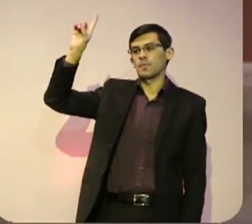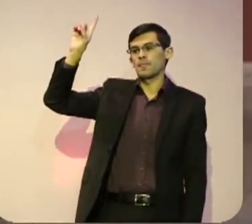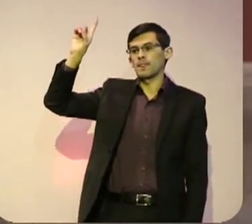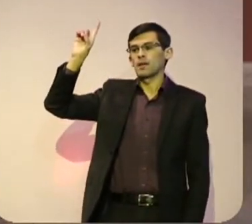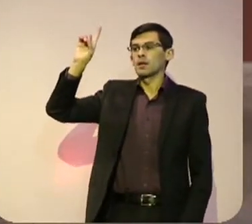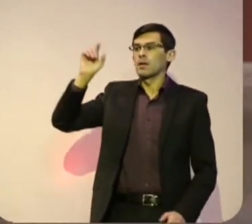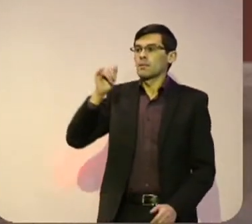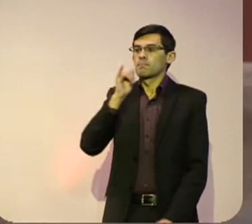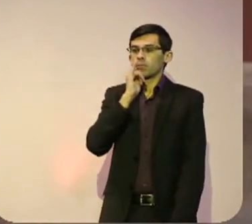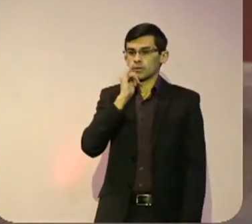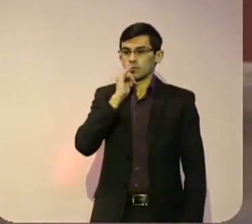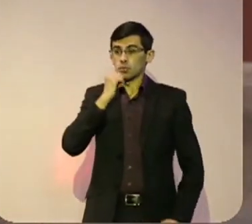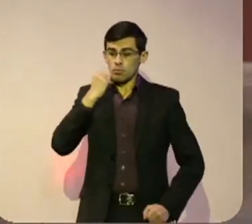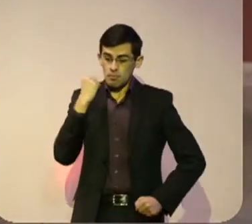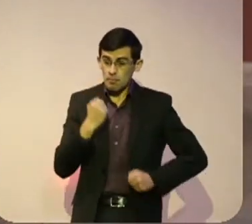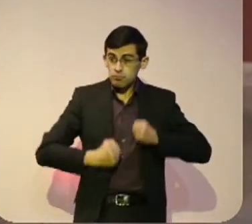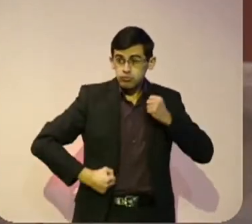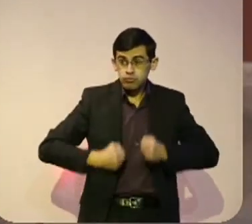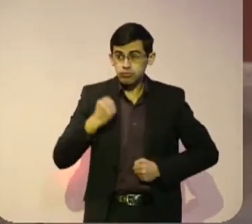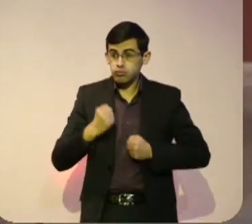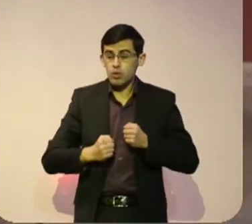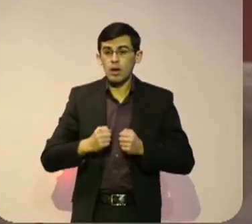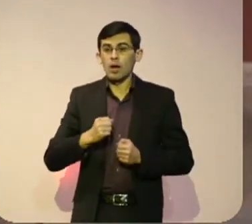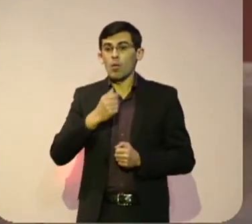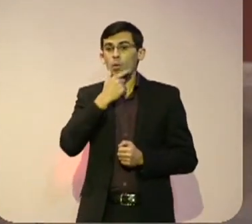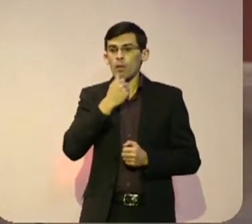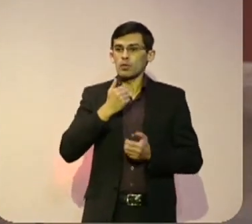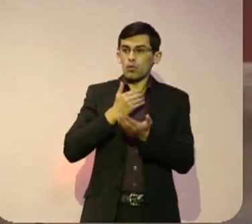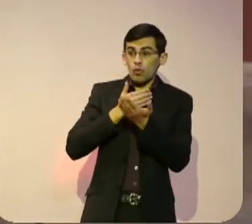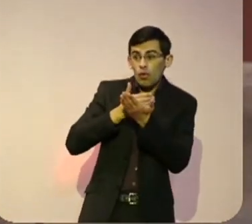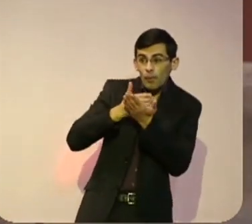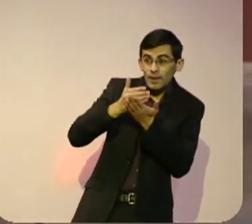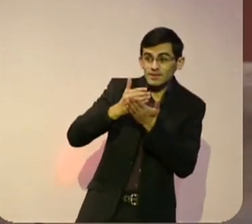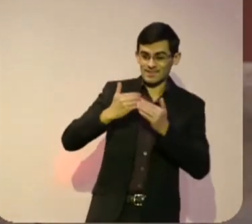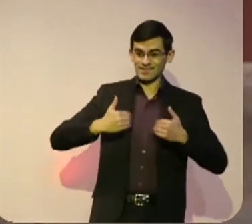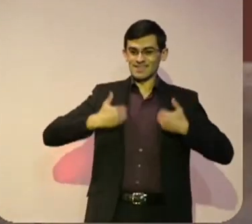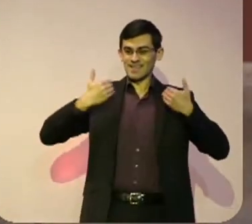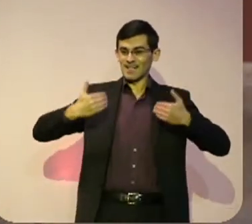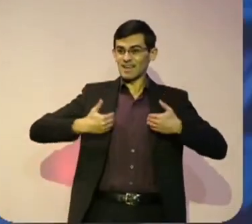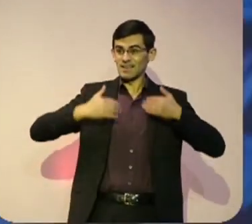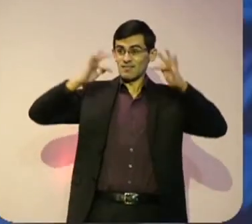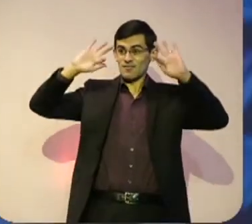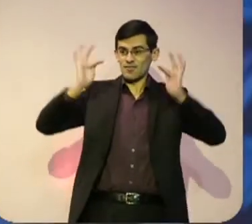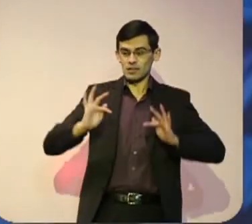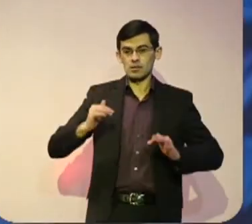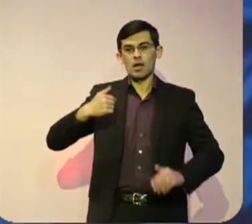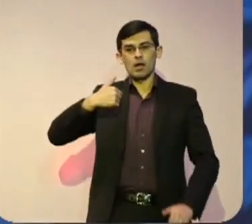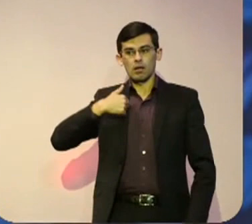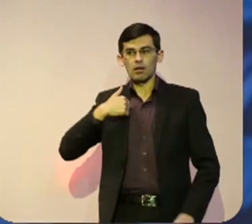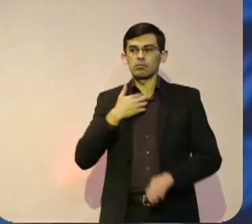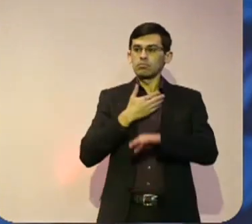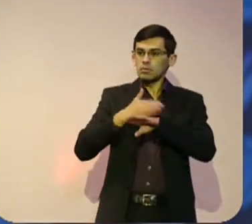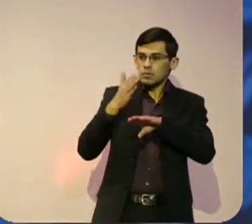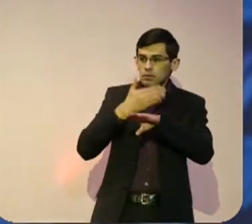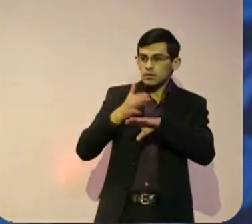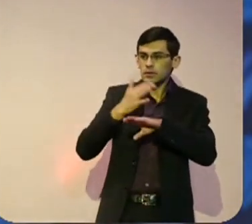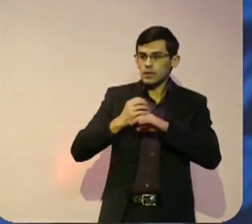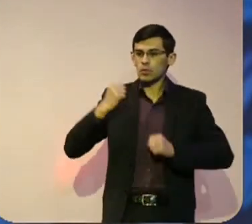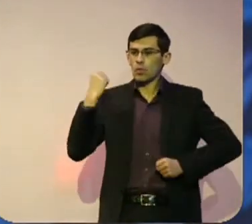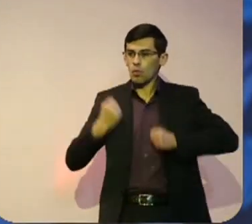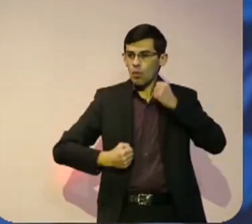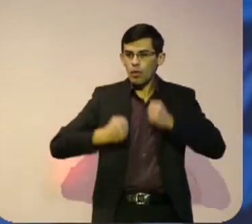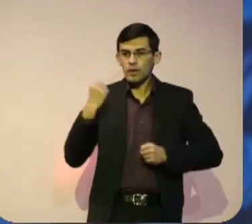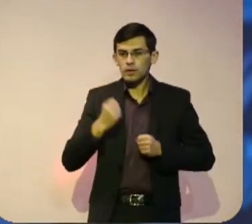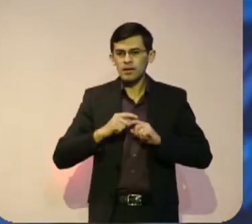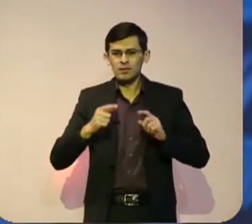Numa corrida de longa distância, o corredor inicia animado. Eu treino corrida, estou meio devagar